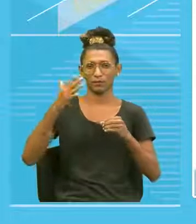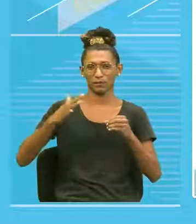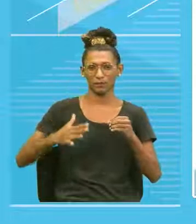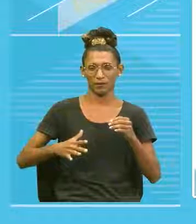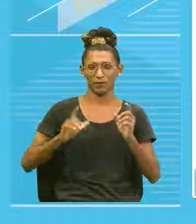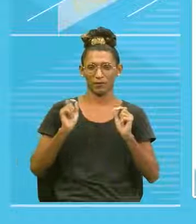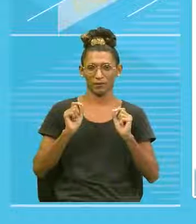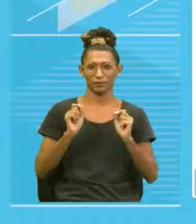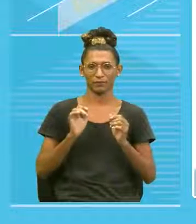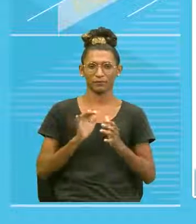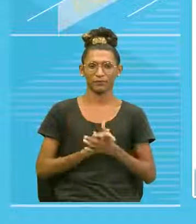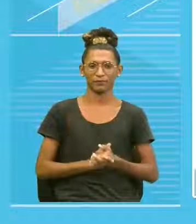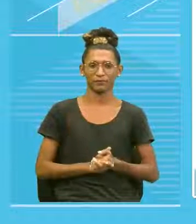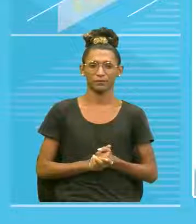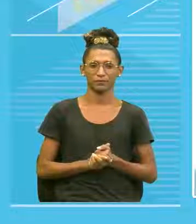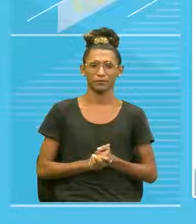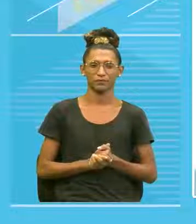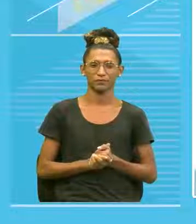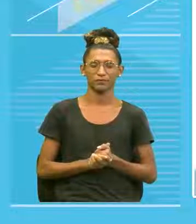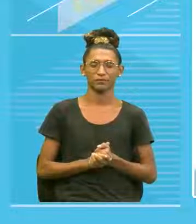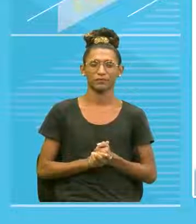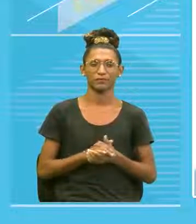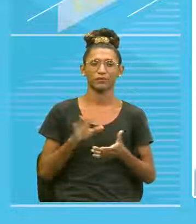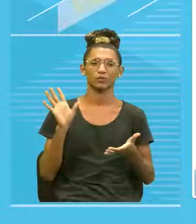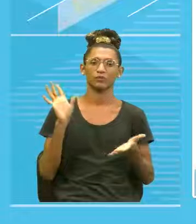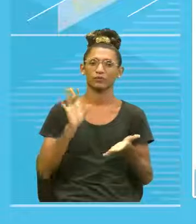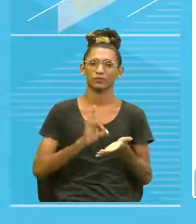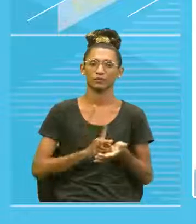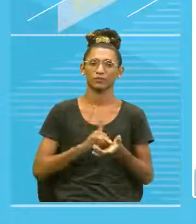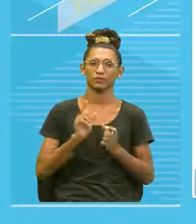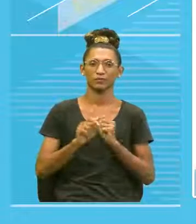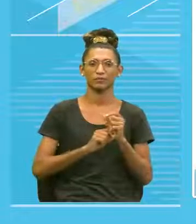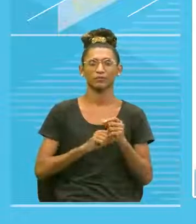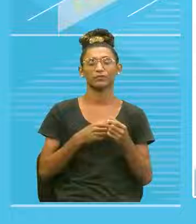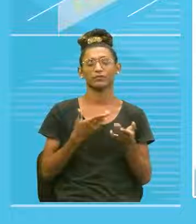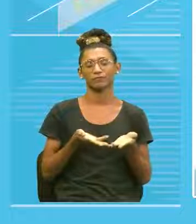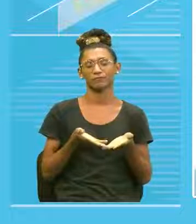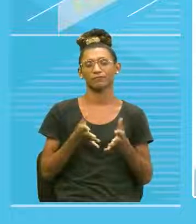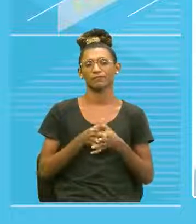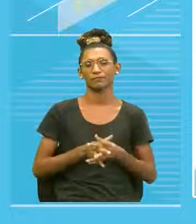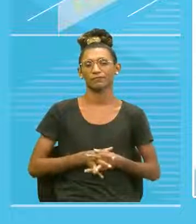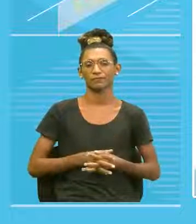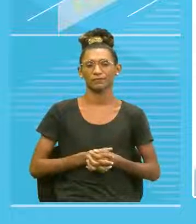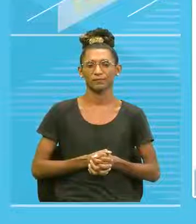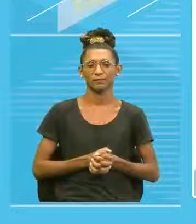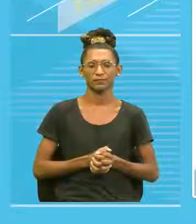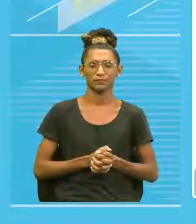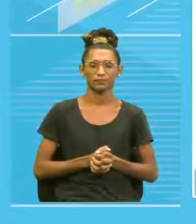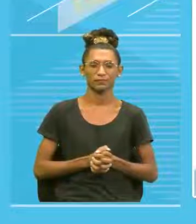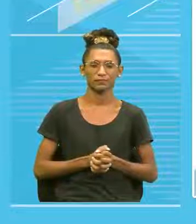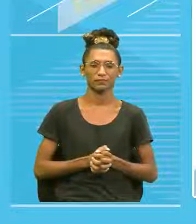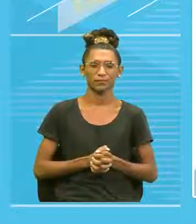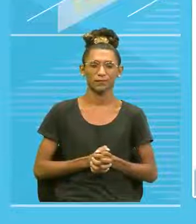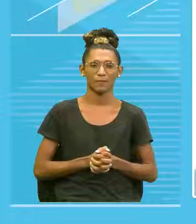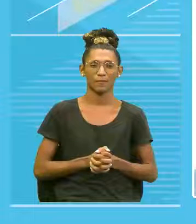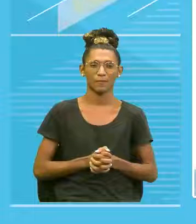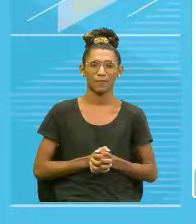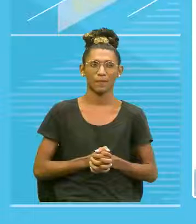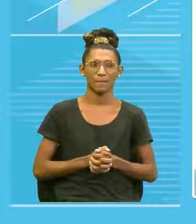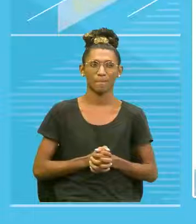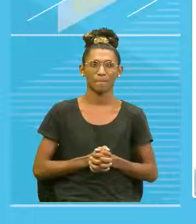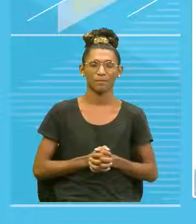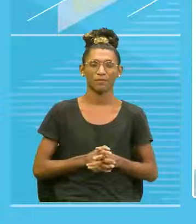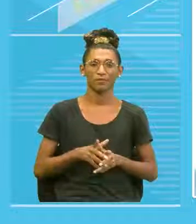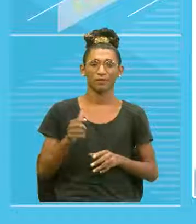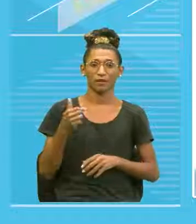e para compensar do que a gasolina e